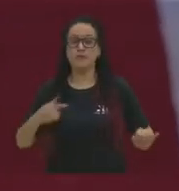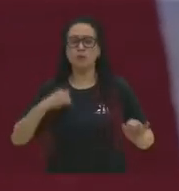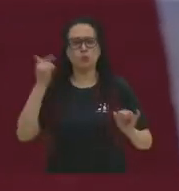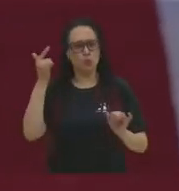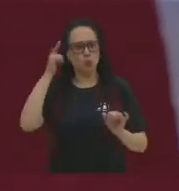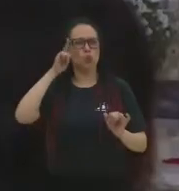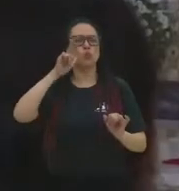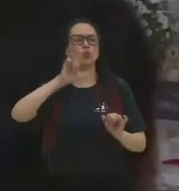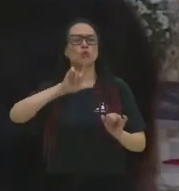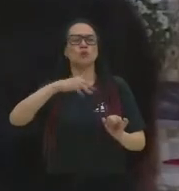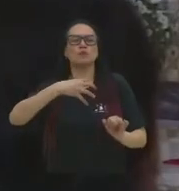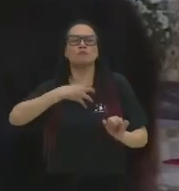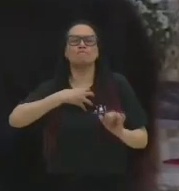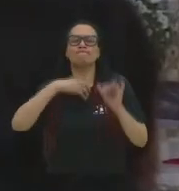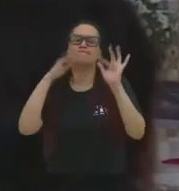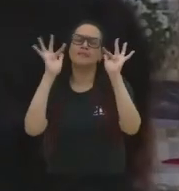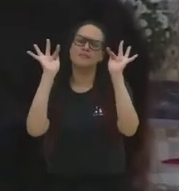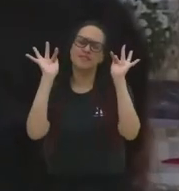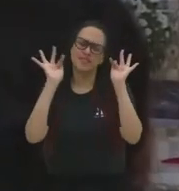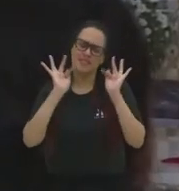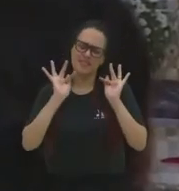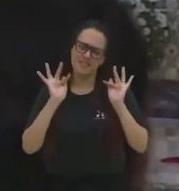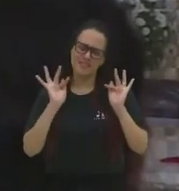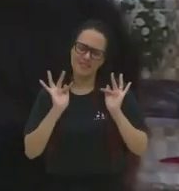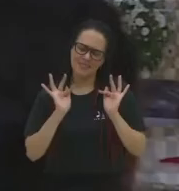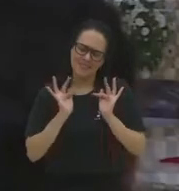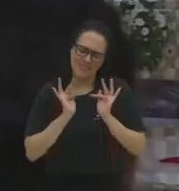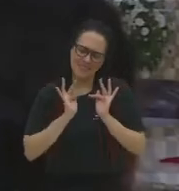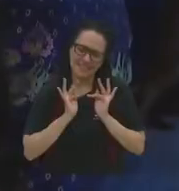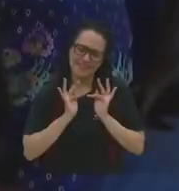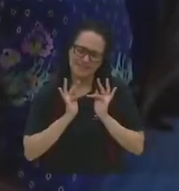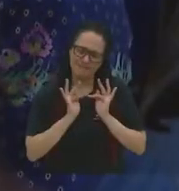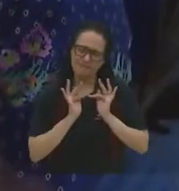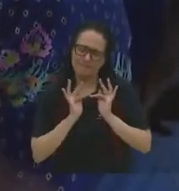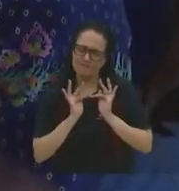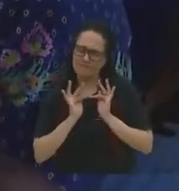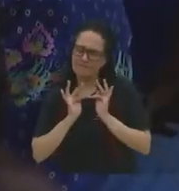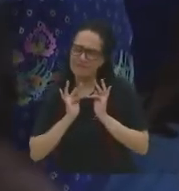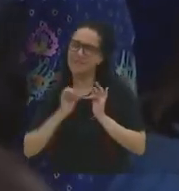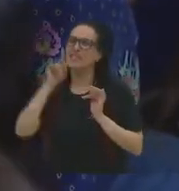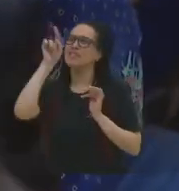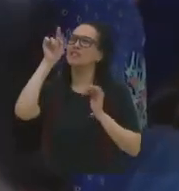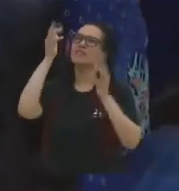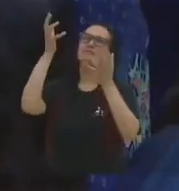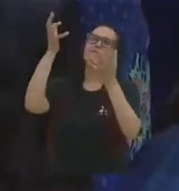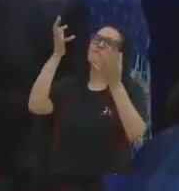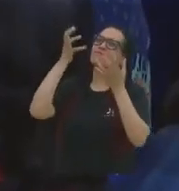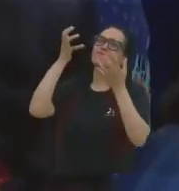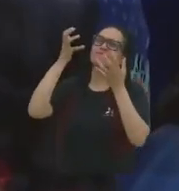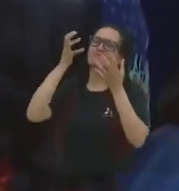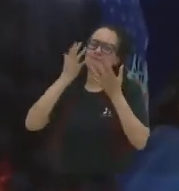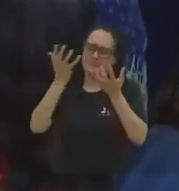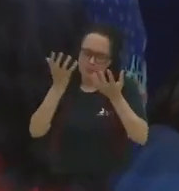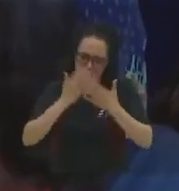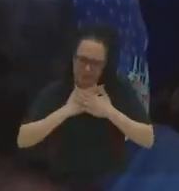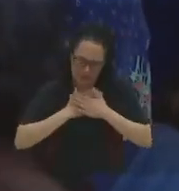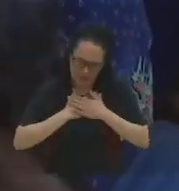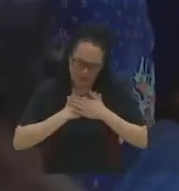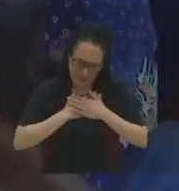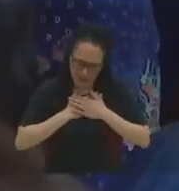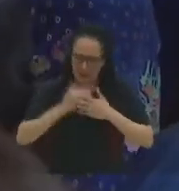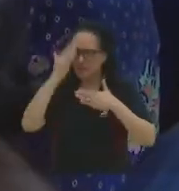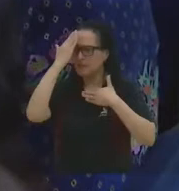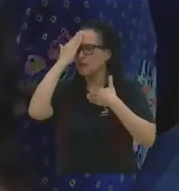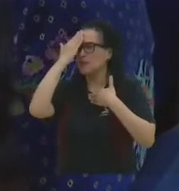a felicidade. Para que eu possa sentir a felicidade. Que tu queres para mim. Que tu queres para mim. Obrigado,